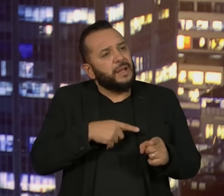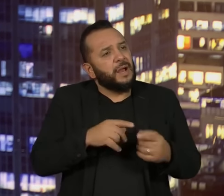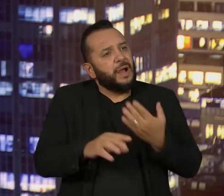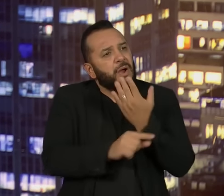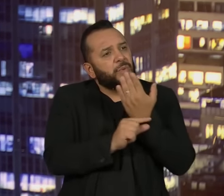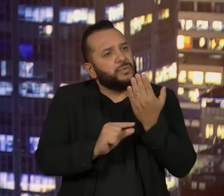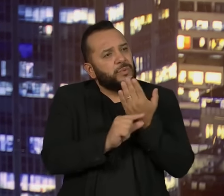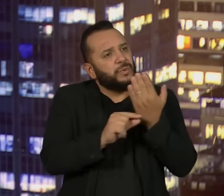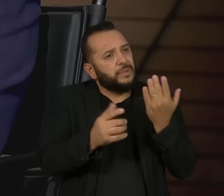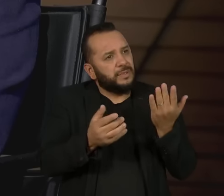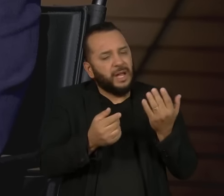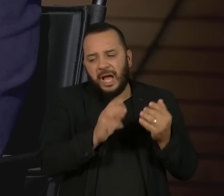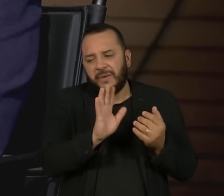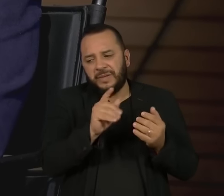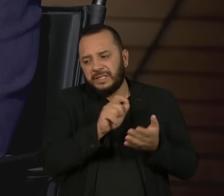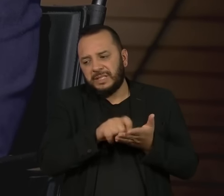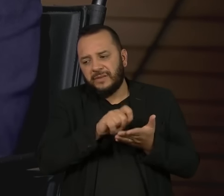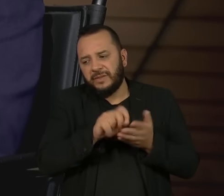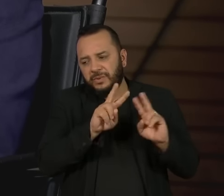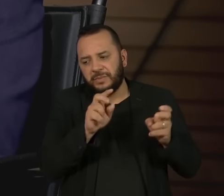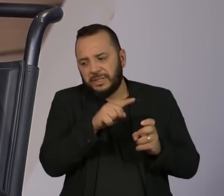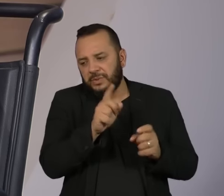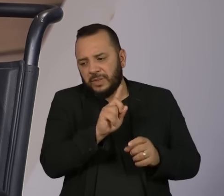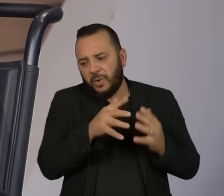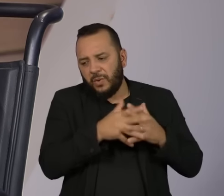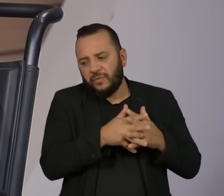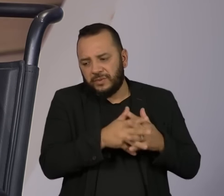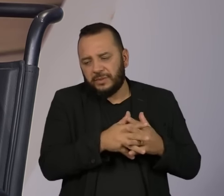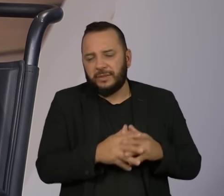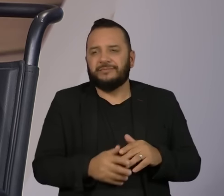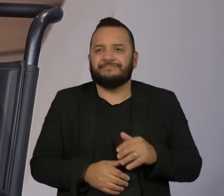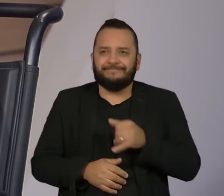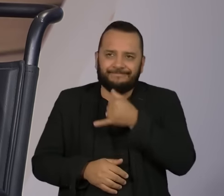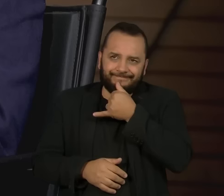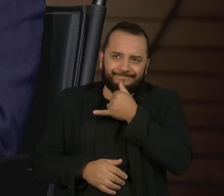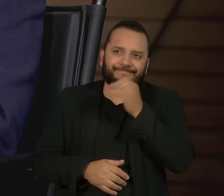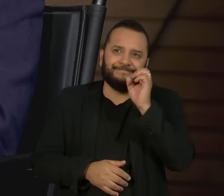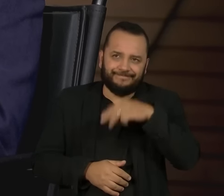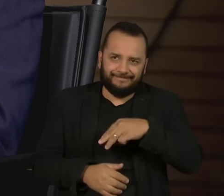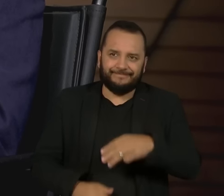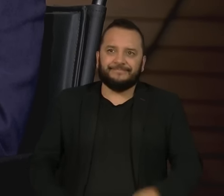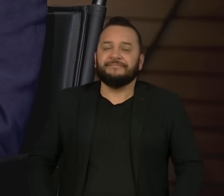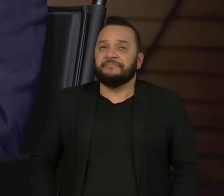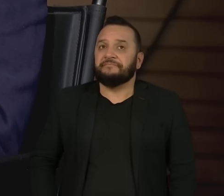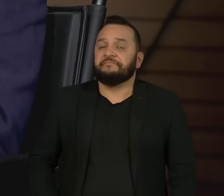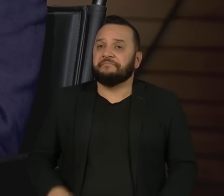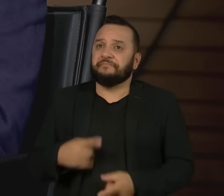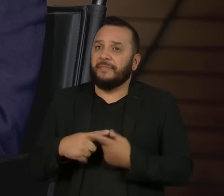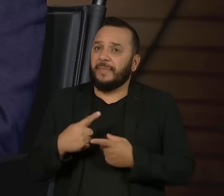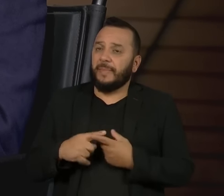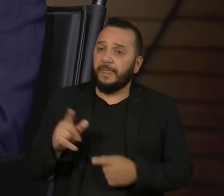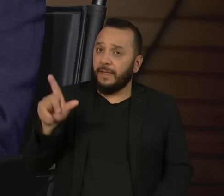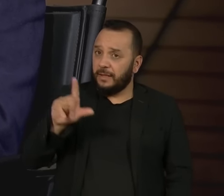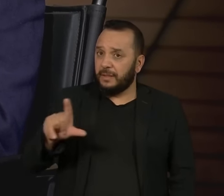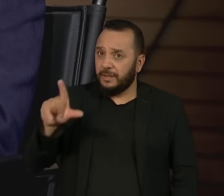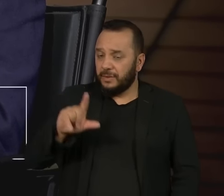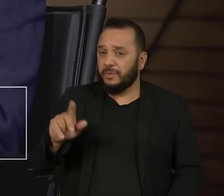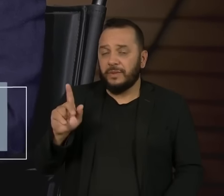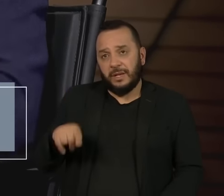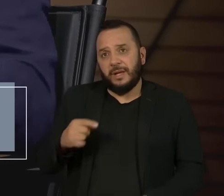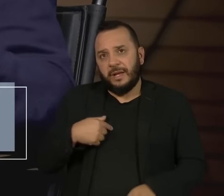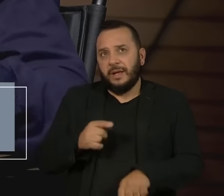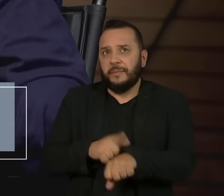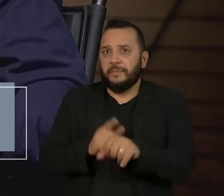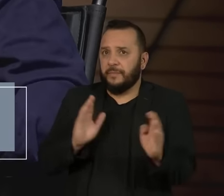dar confusão? Infelizmente, sim. E é terrível, porque assim, a literatura é o momento